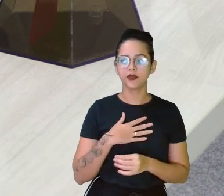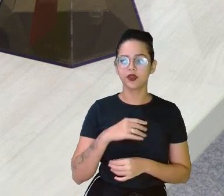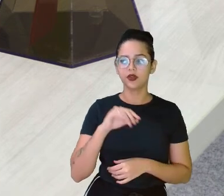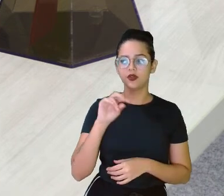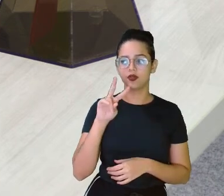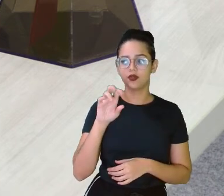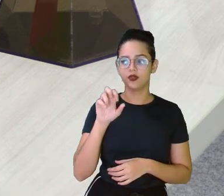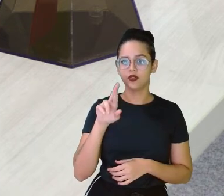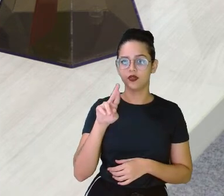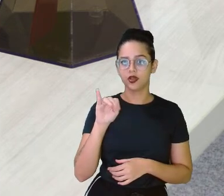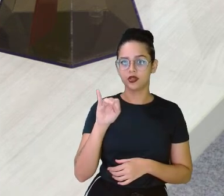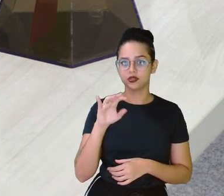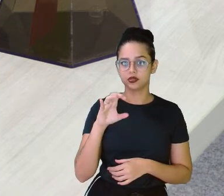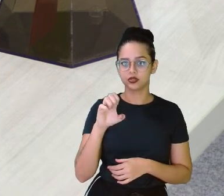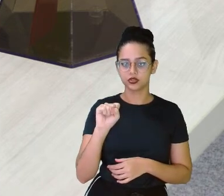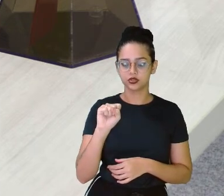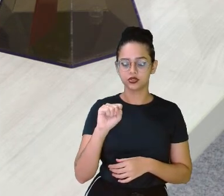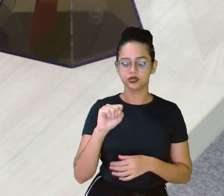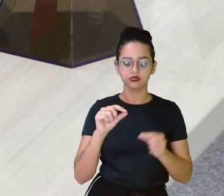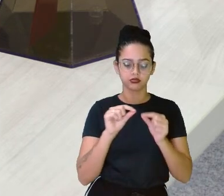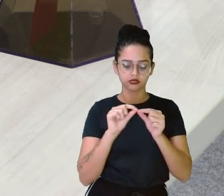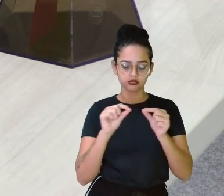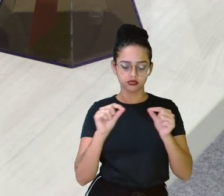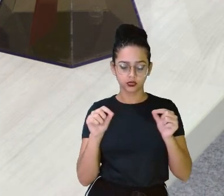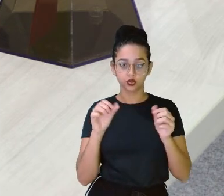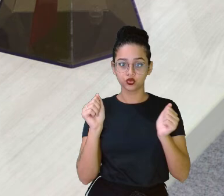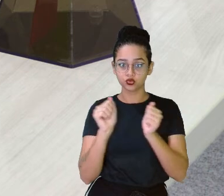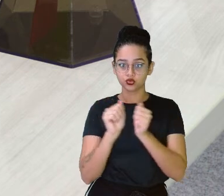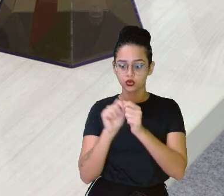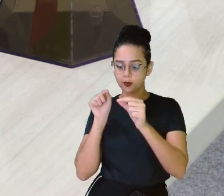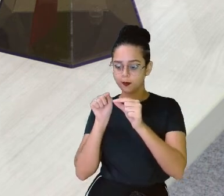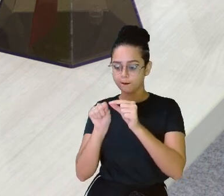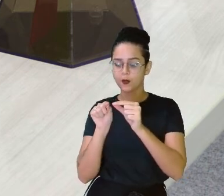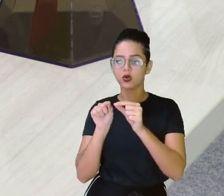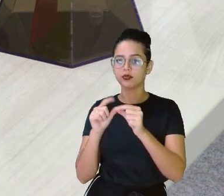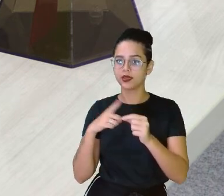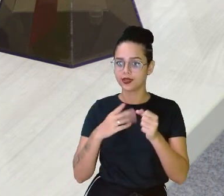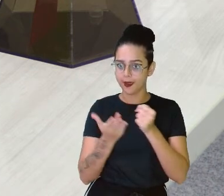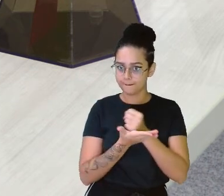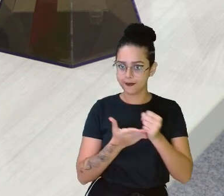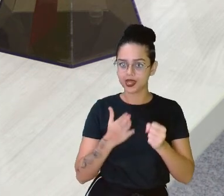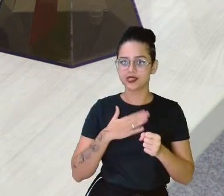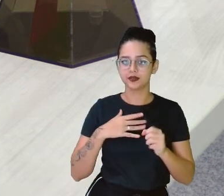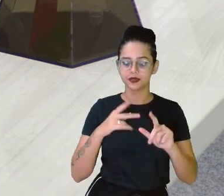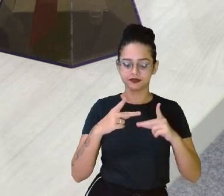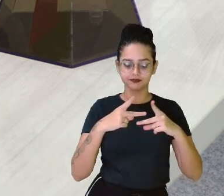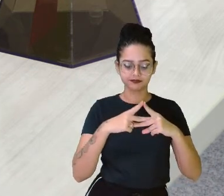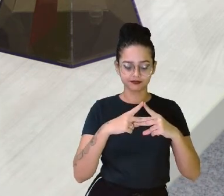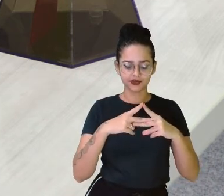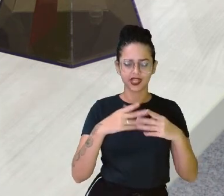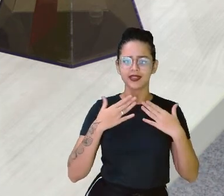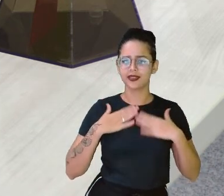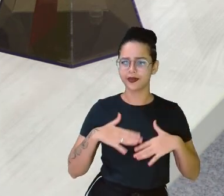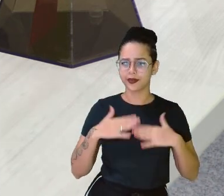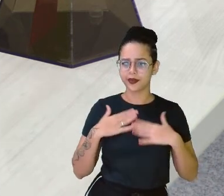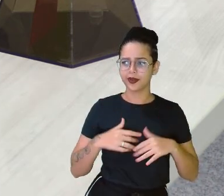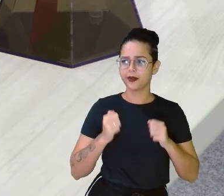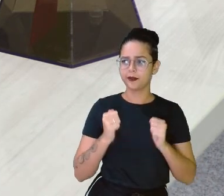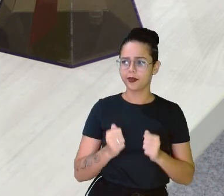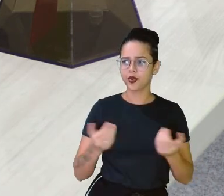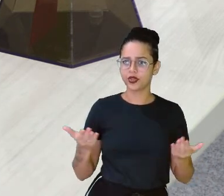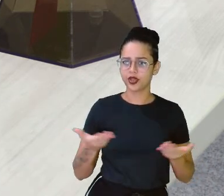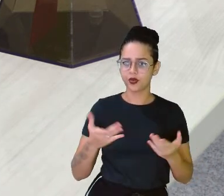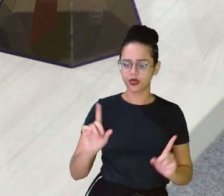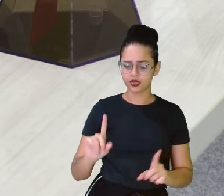vértices junto com as arestas, eu tenho a base da minha pirâmide. Ok, tranquilo até aí. A gente pode ir para o